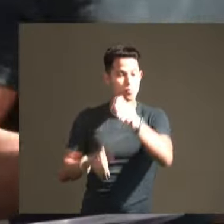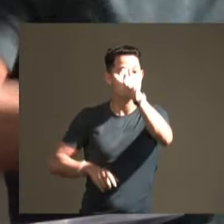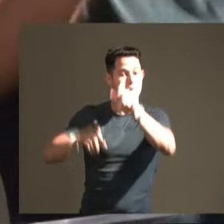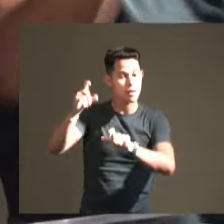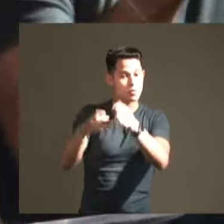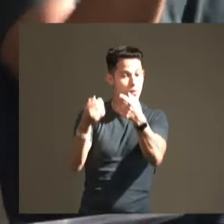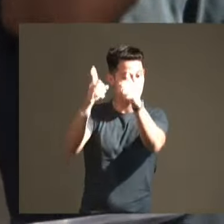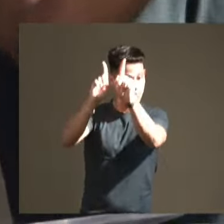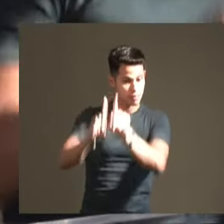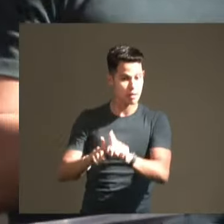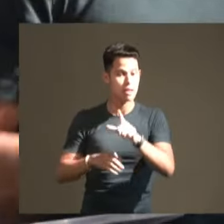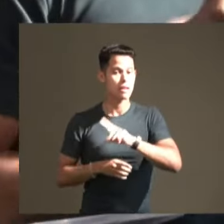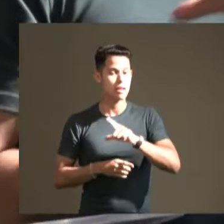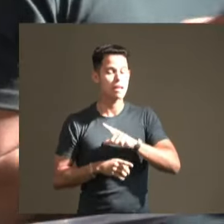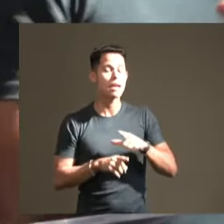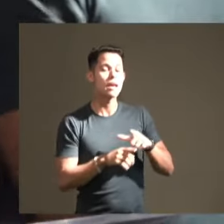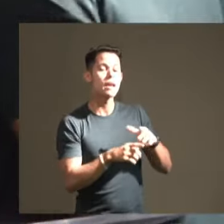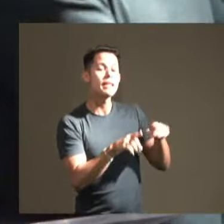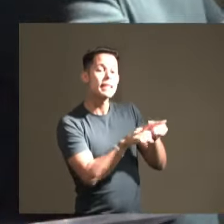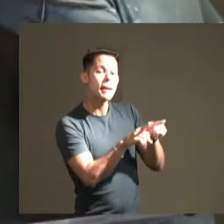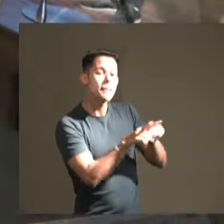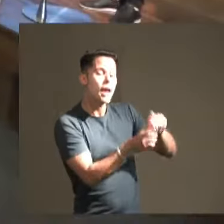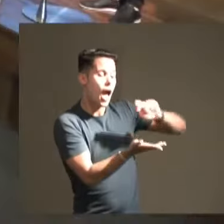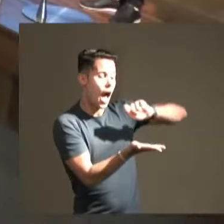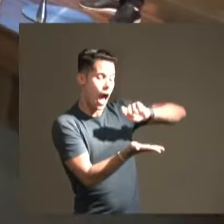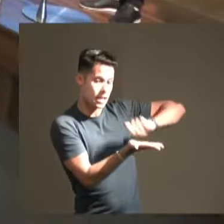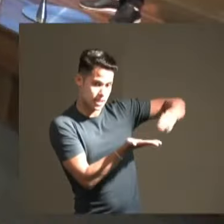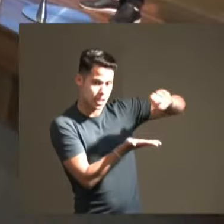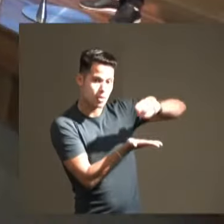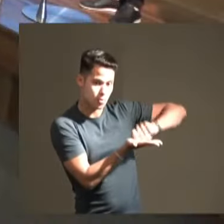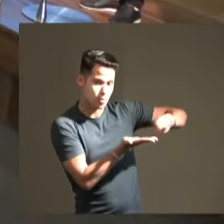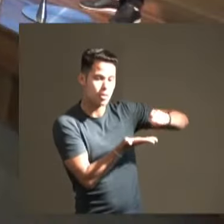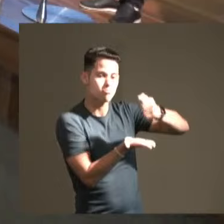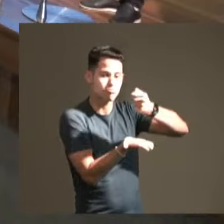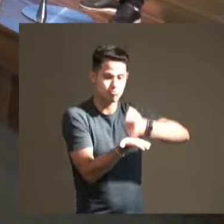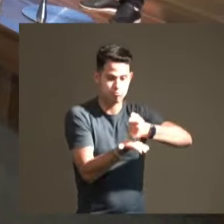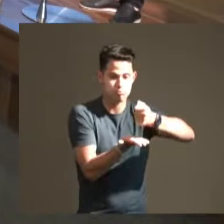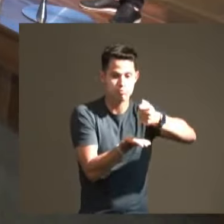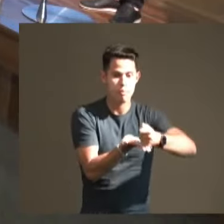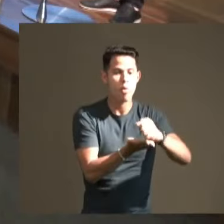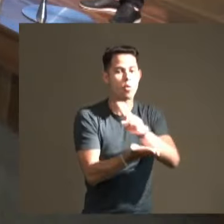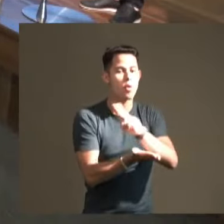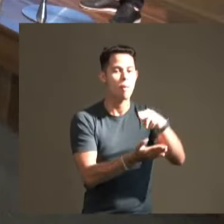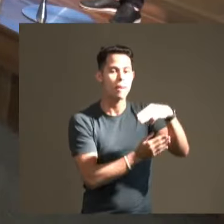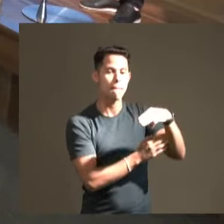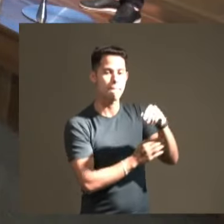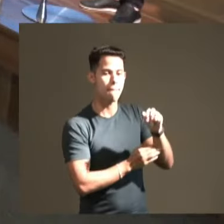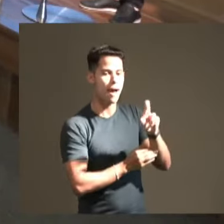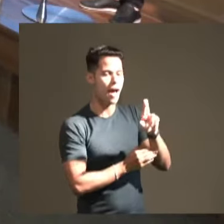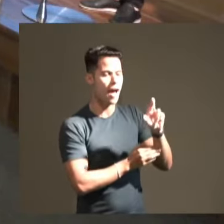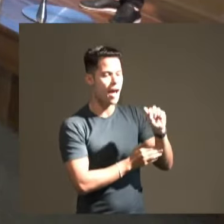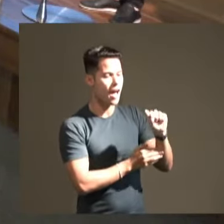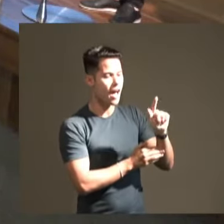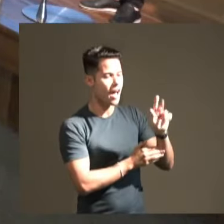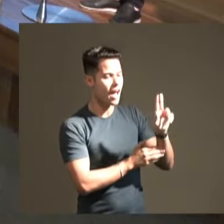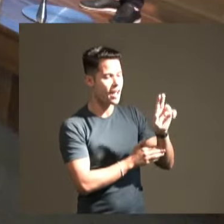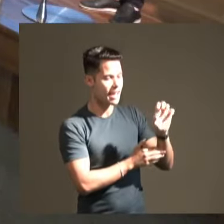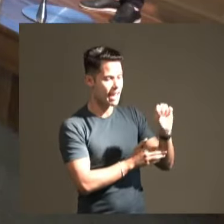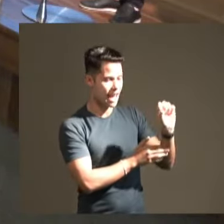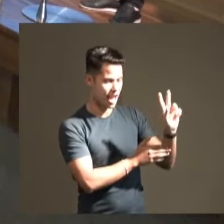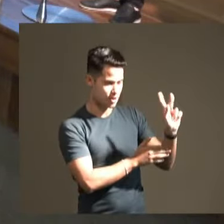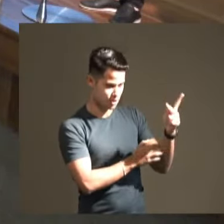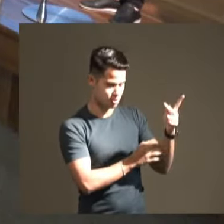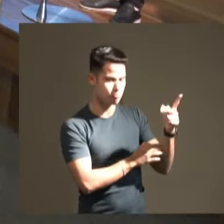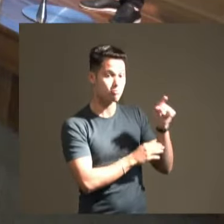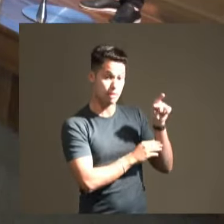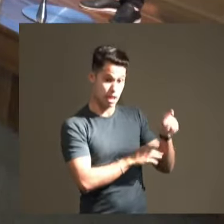e para a assinatura do Tratado de Marrakech. Coordenou o Plano